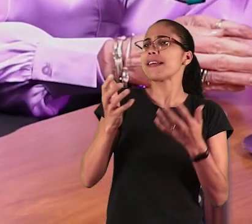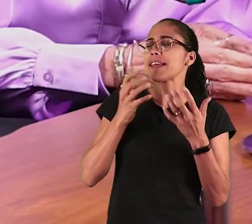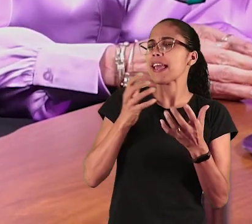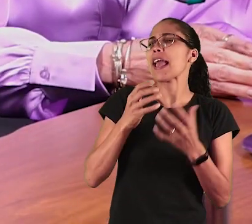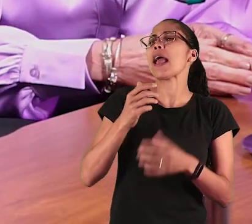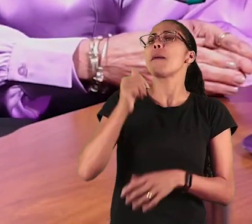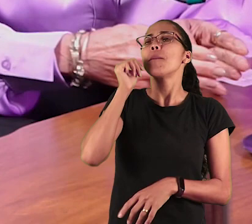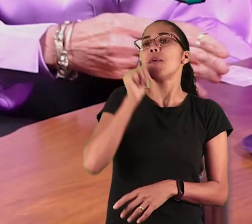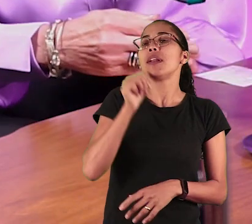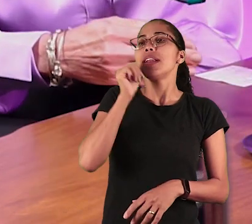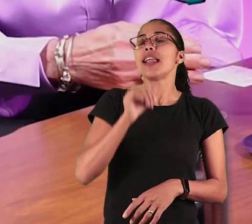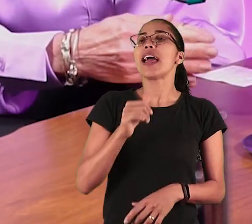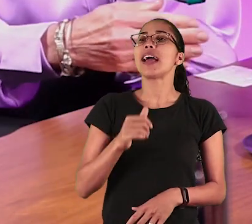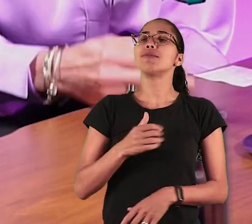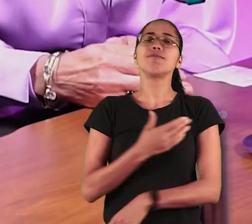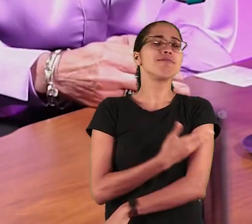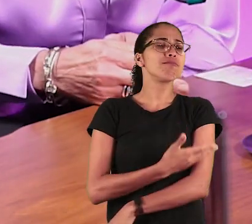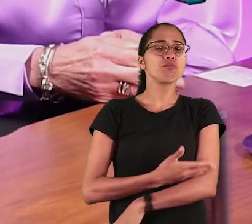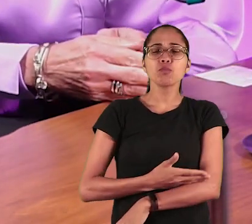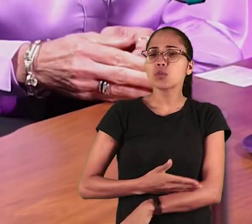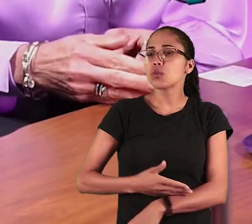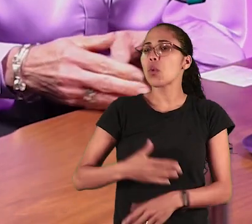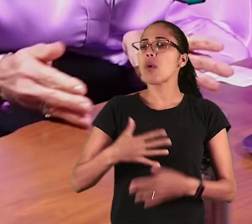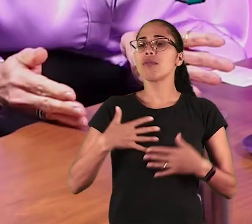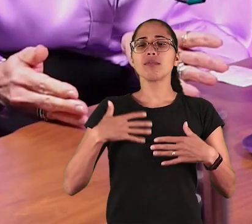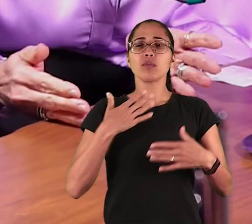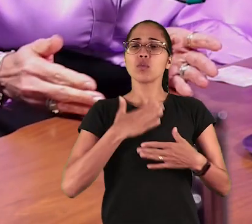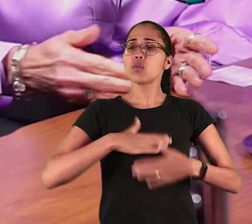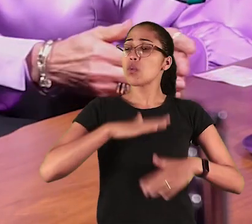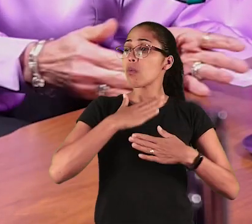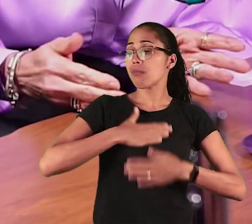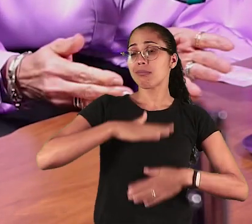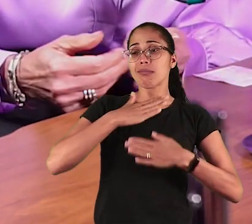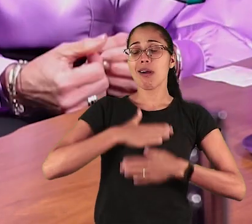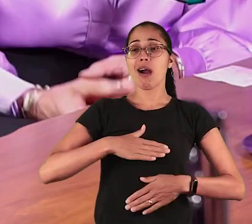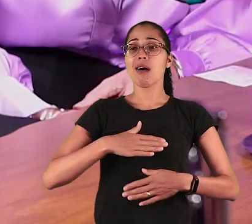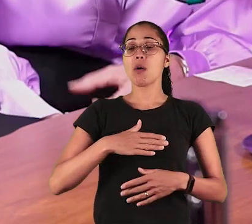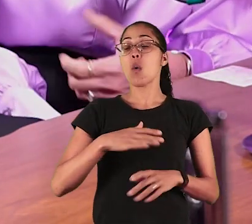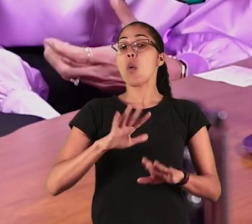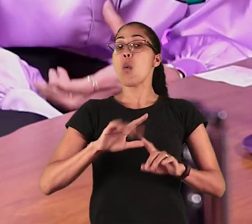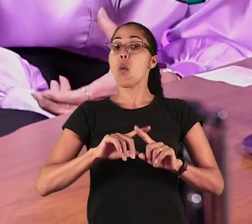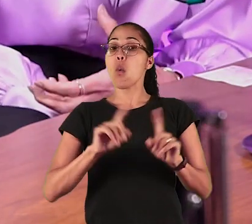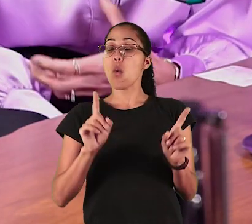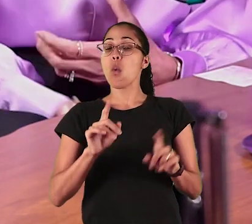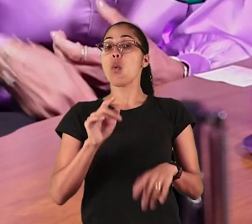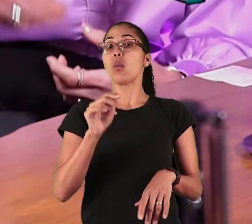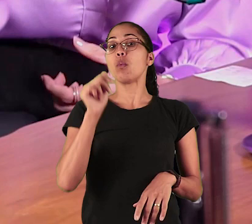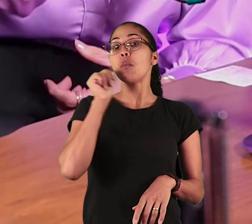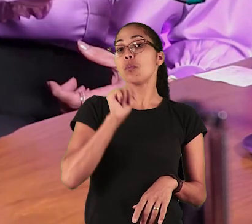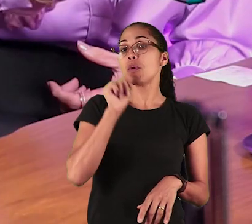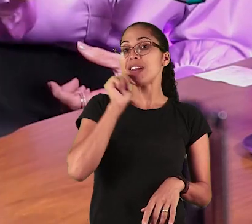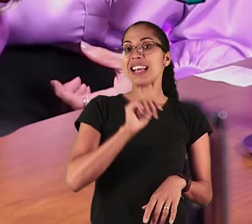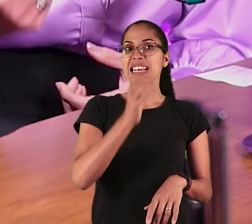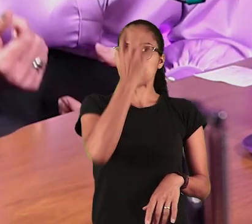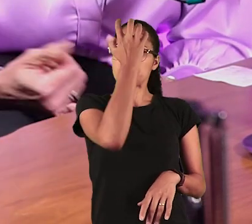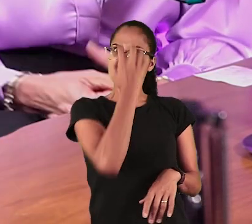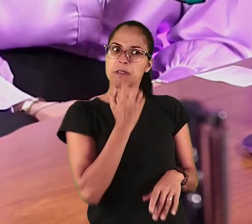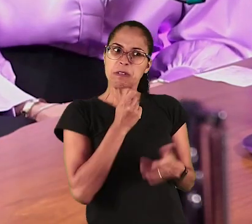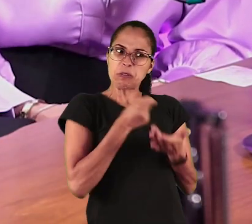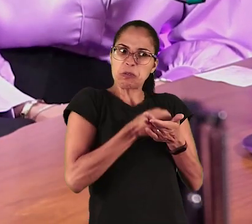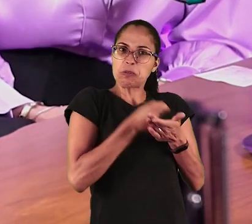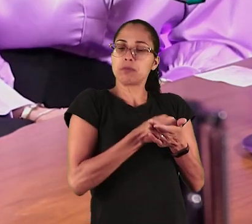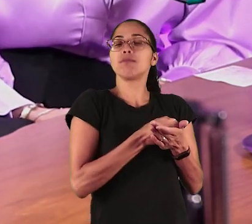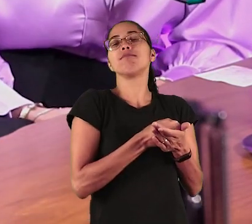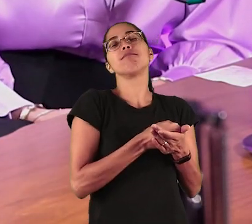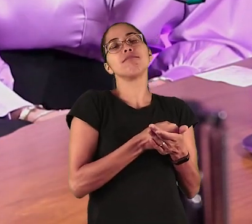mais feminina mais agressiva e tudo bem faz parte você não precisa se moldar mas tinha essa questão que você